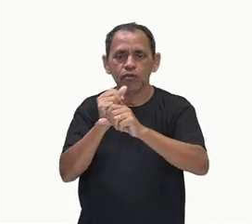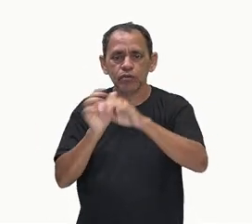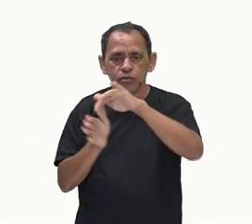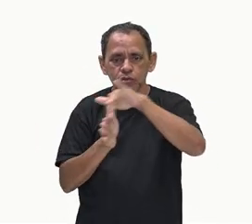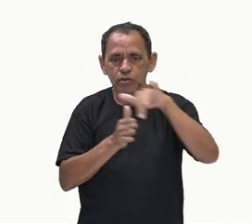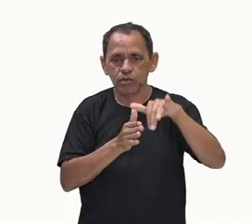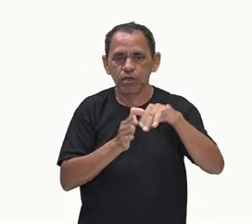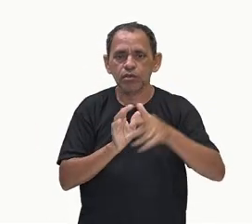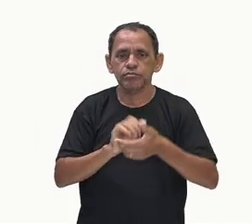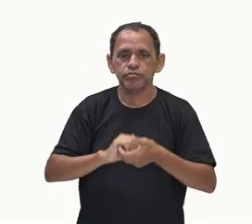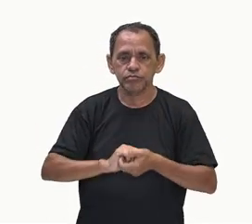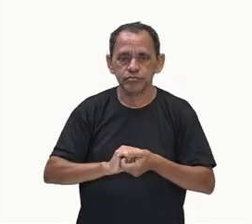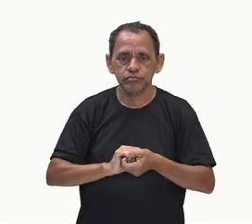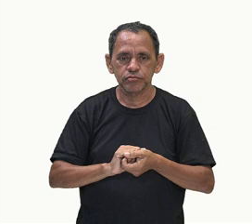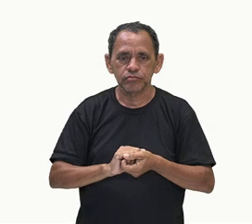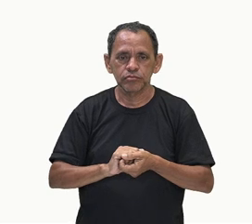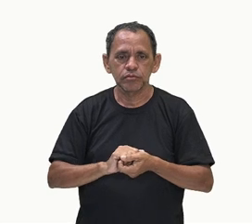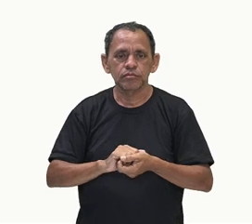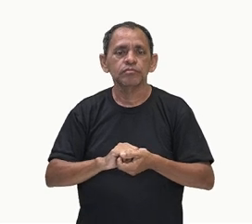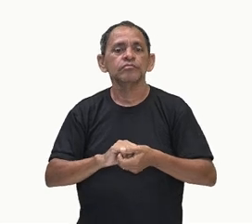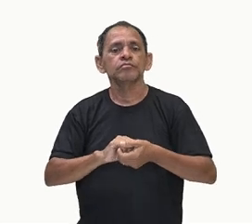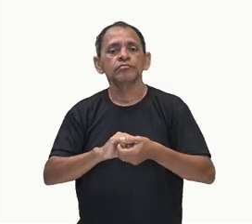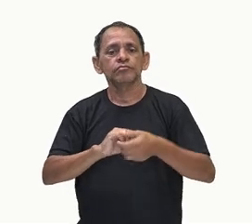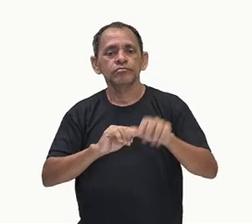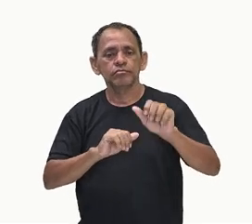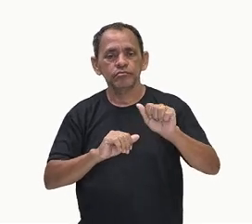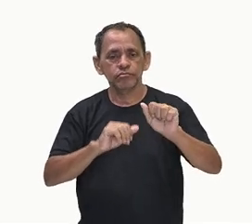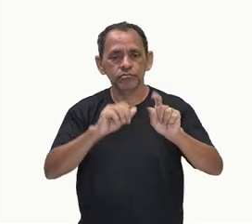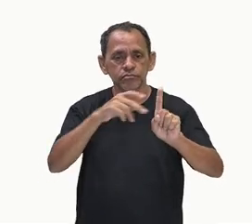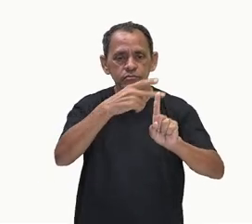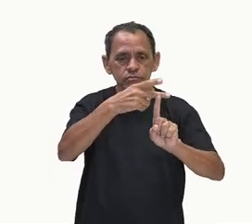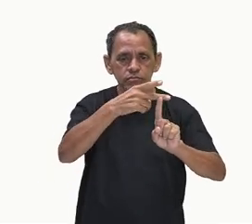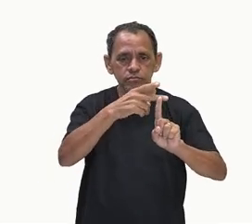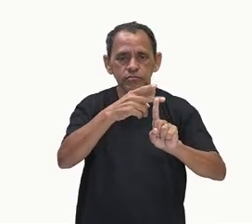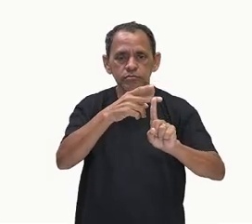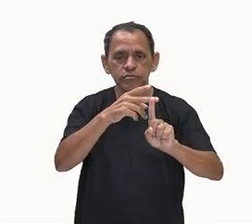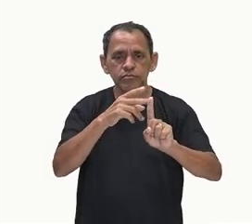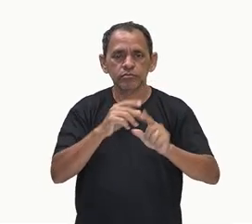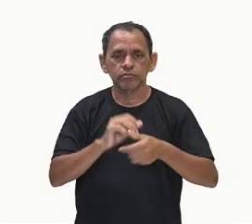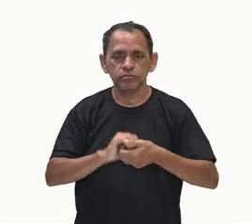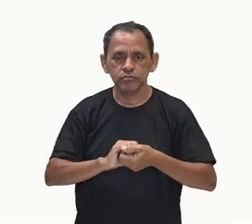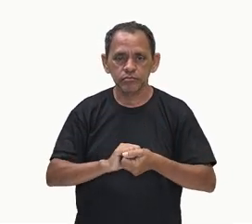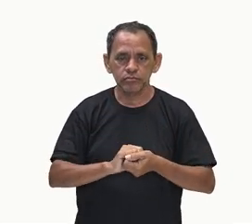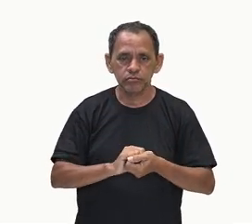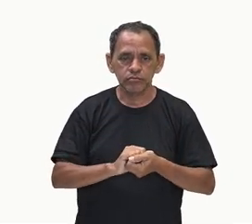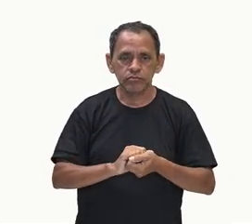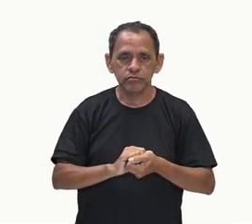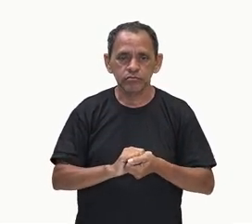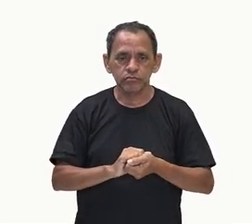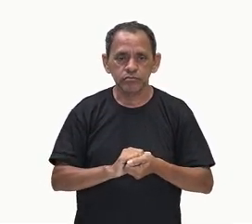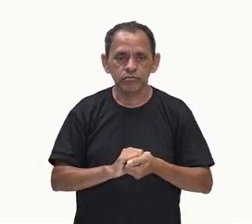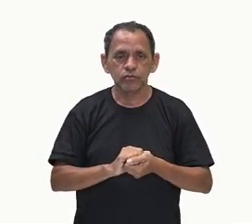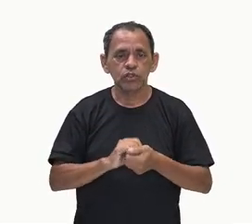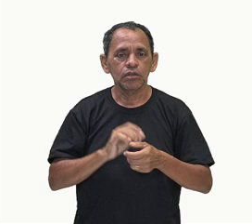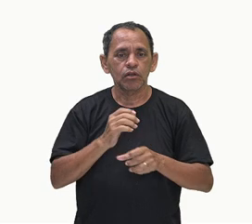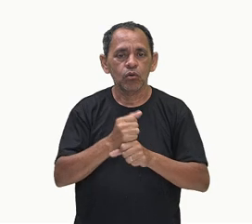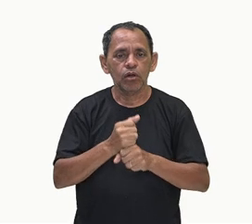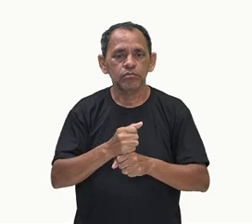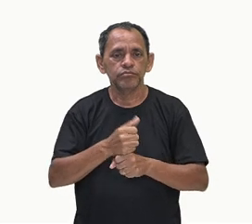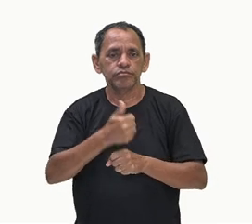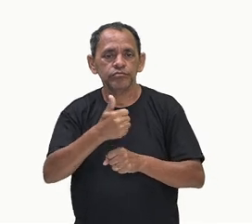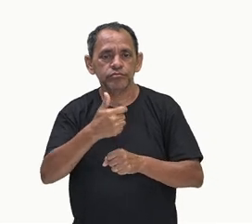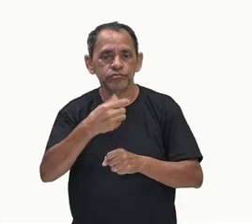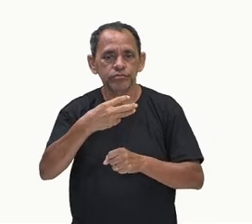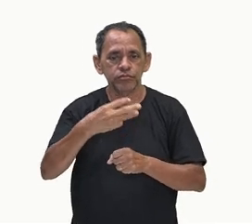qu = 13 qu que é 13 x 13 que é 169 +